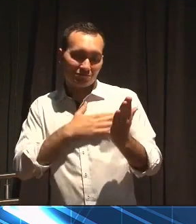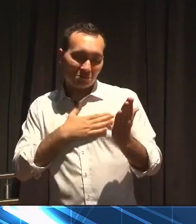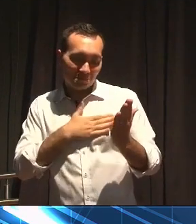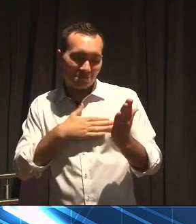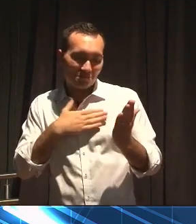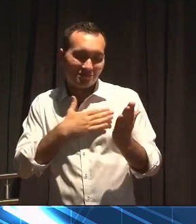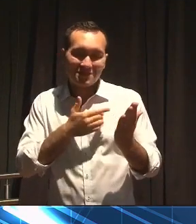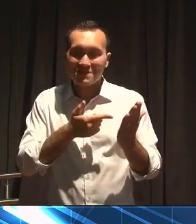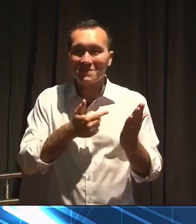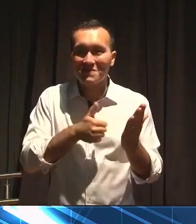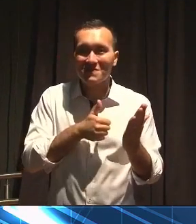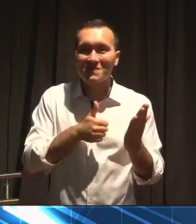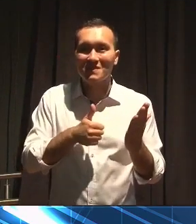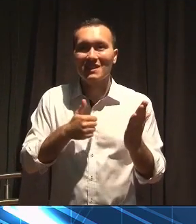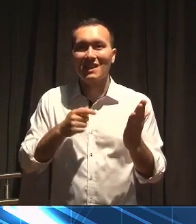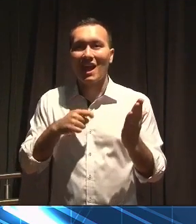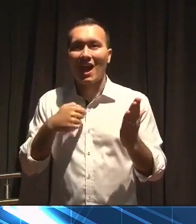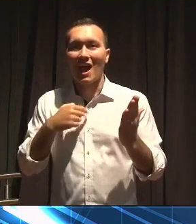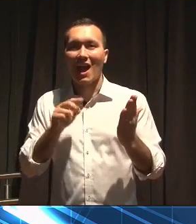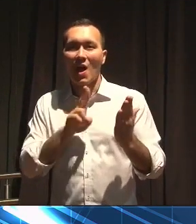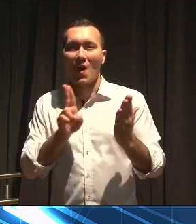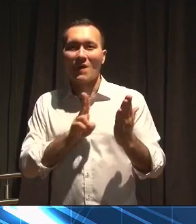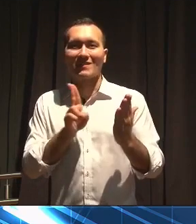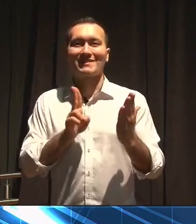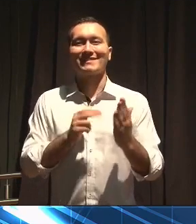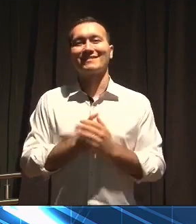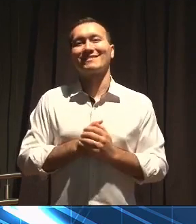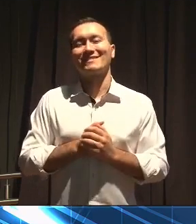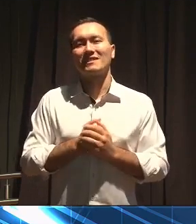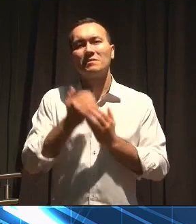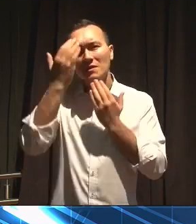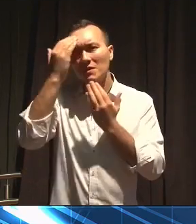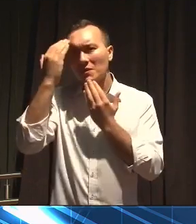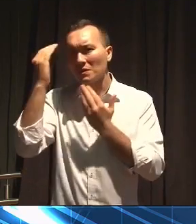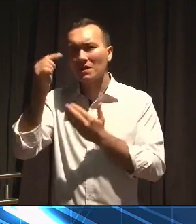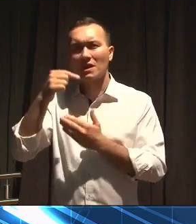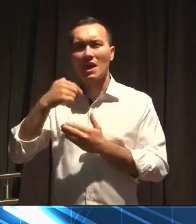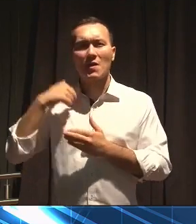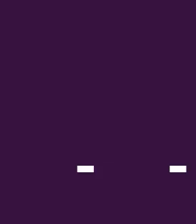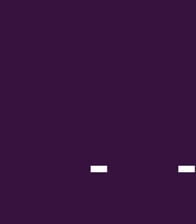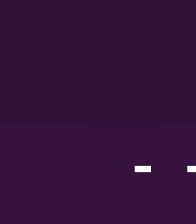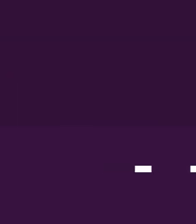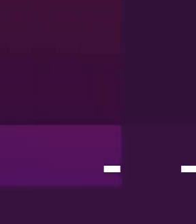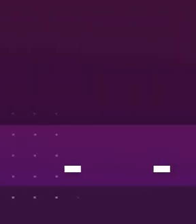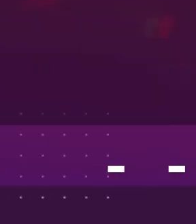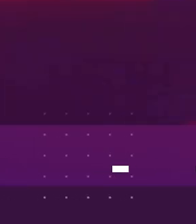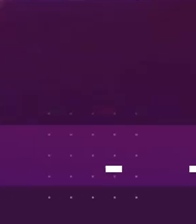a aplicar no dia a dia. Muito obrigado pela oportunidade. E é isso.